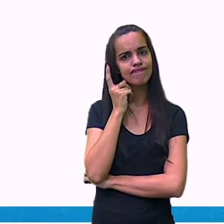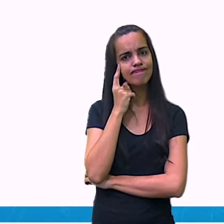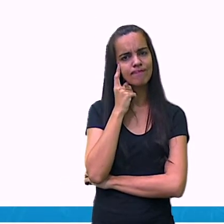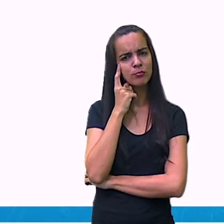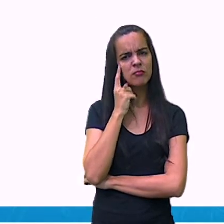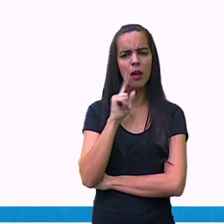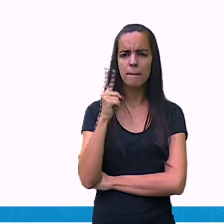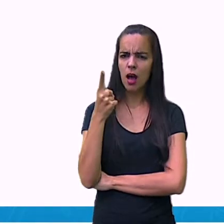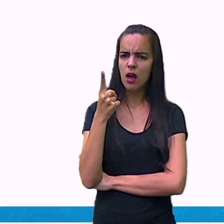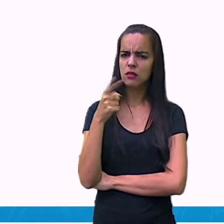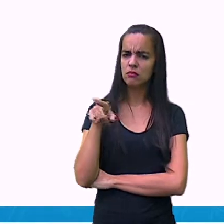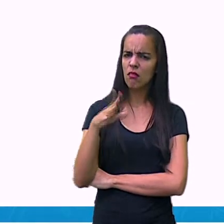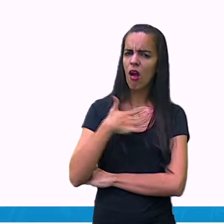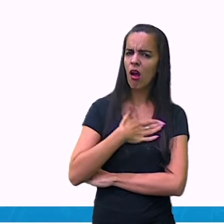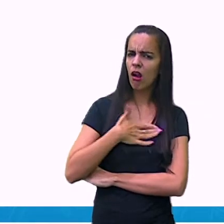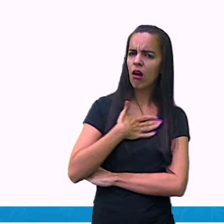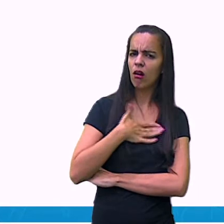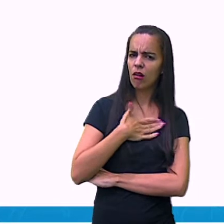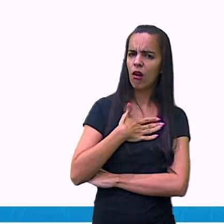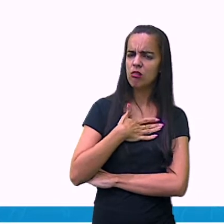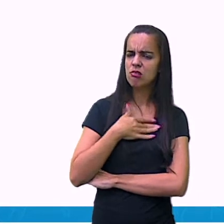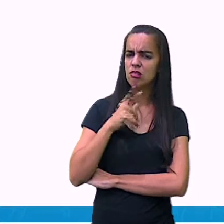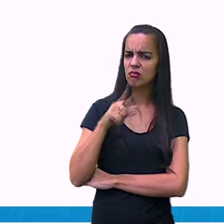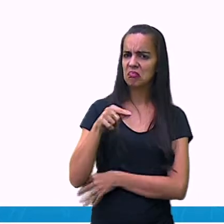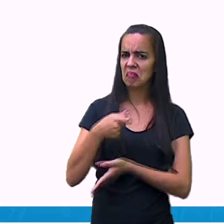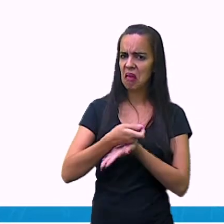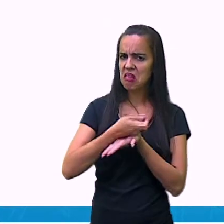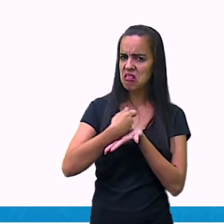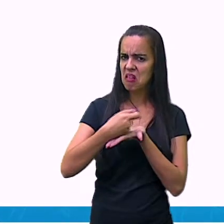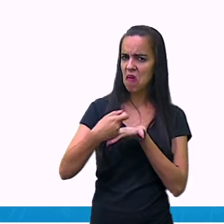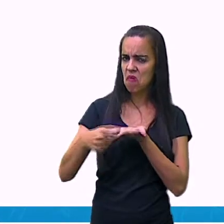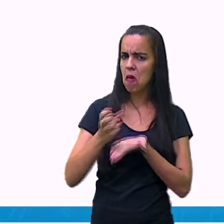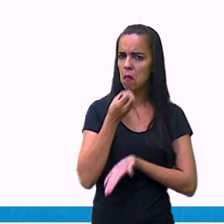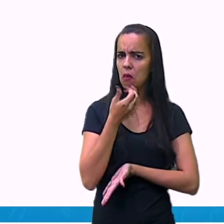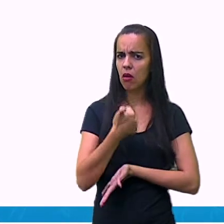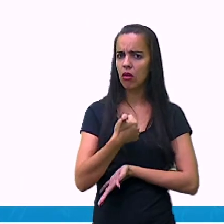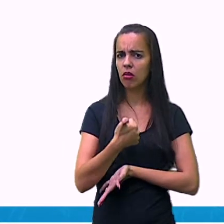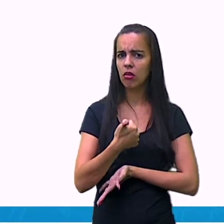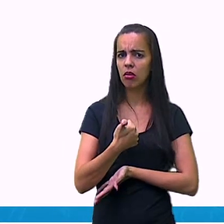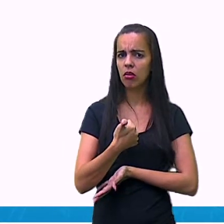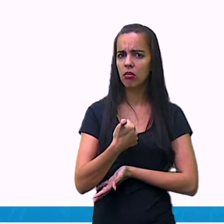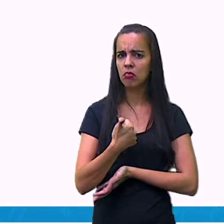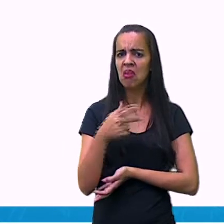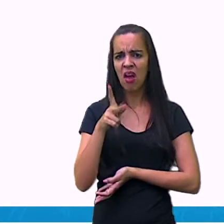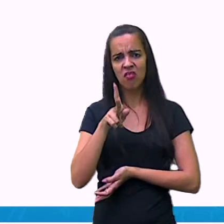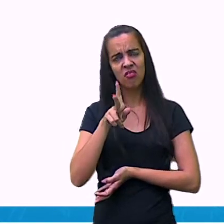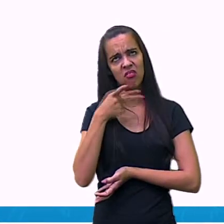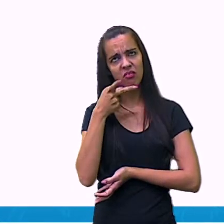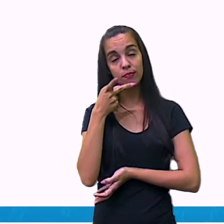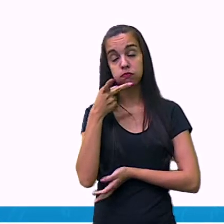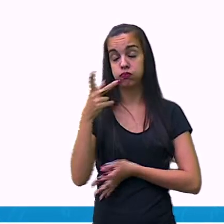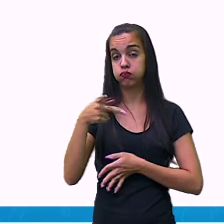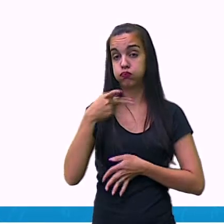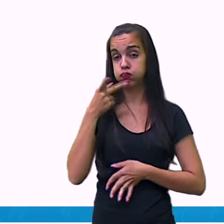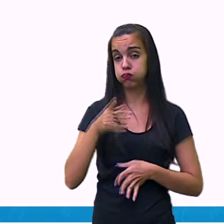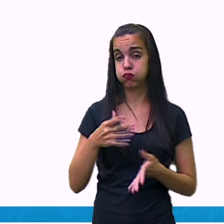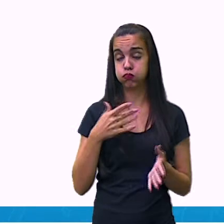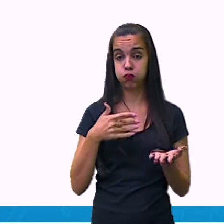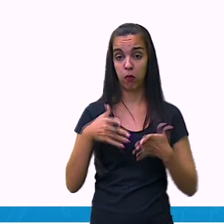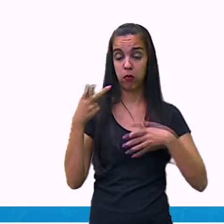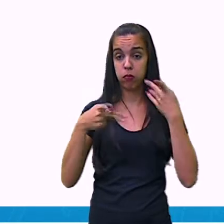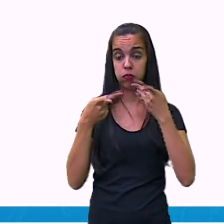Repensou, mas ela gosta. Ela escreve bem e ainda fala